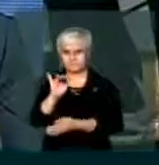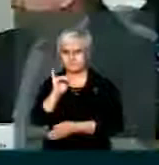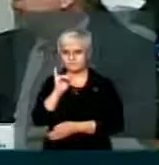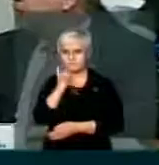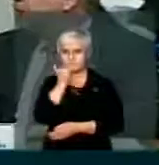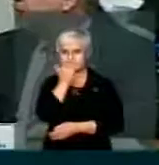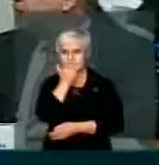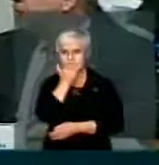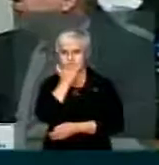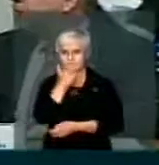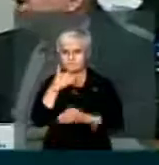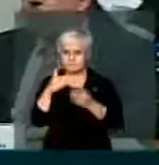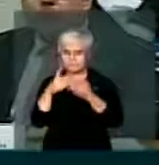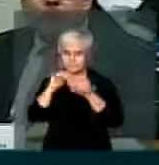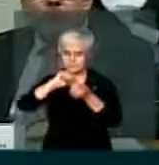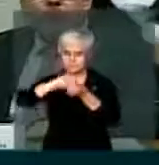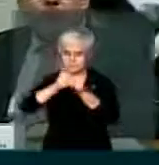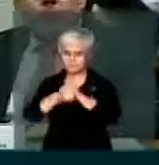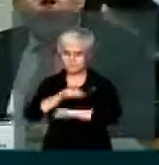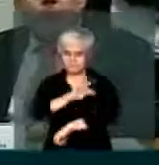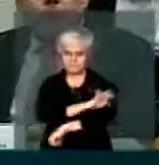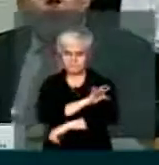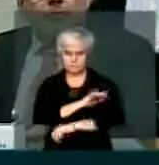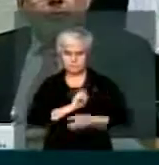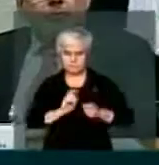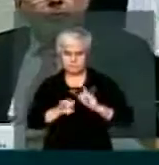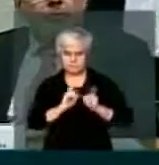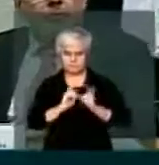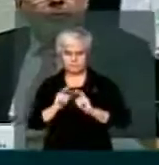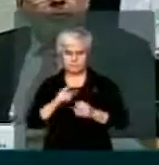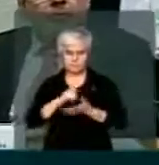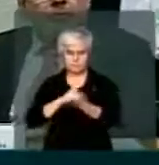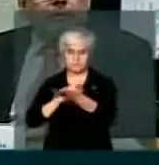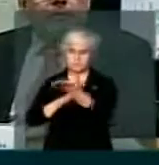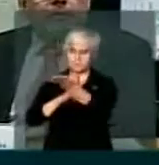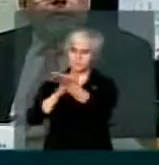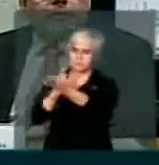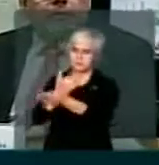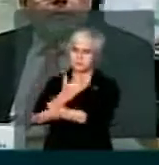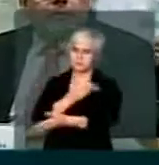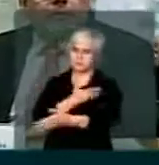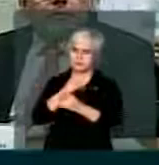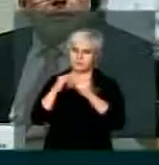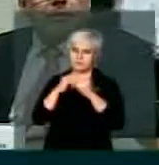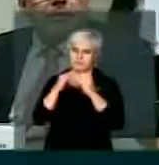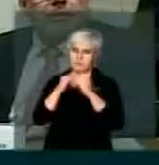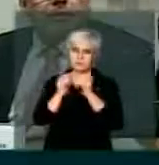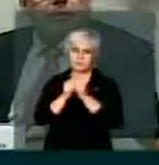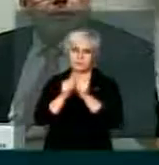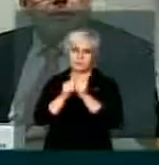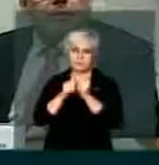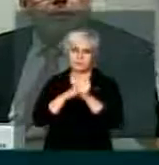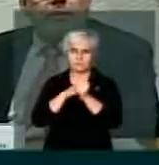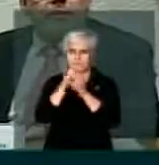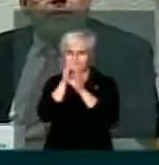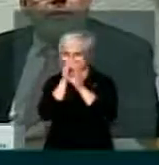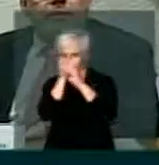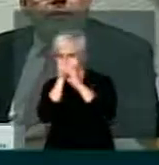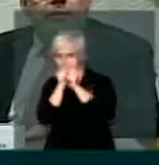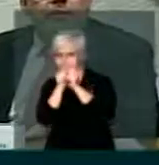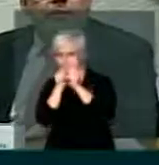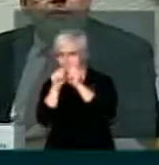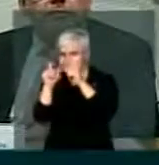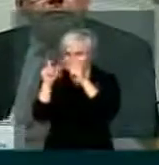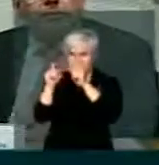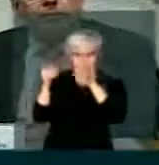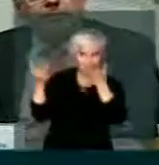de ajuste técnico-administrativo. Tem um colega meu aqui que está com a máquina exatamente me fotografando